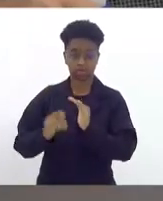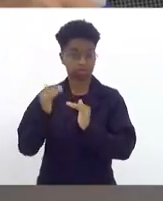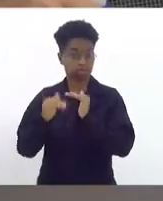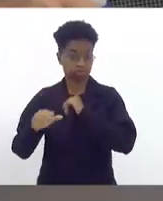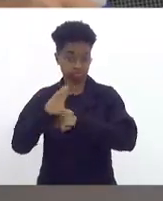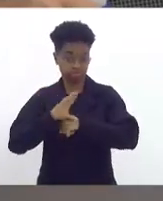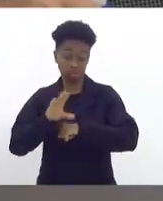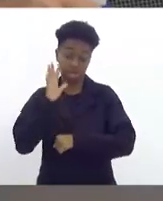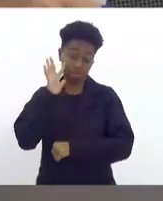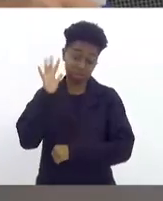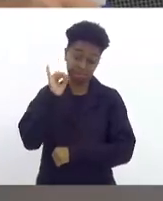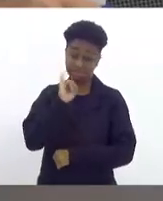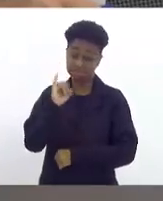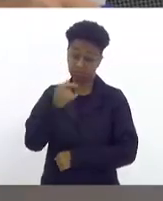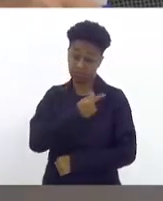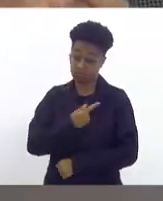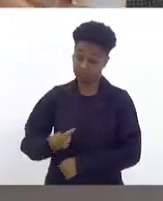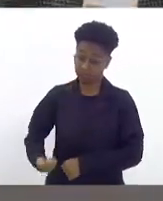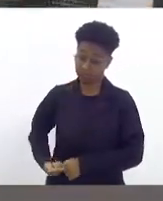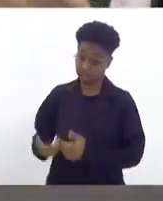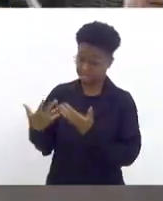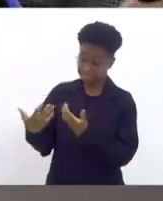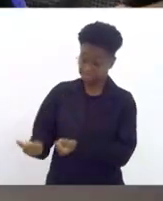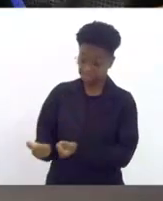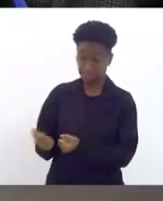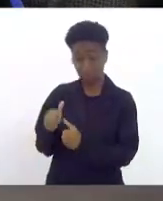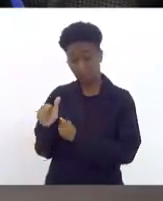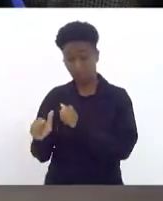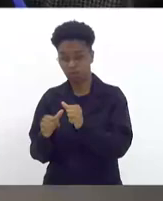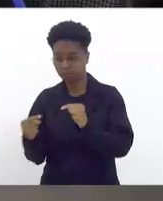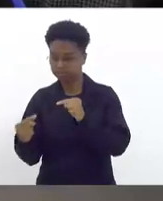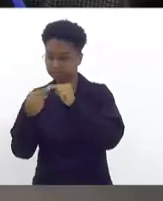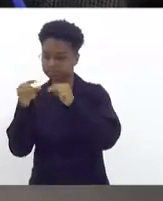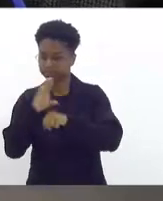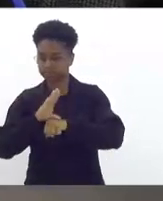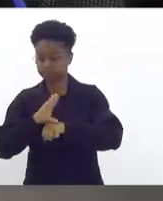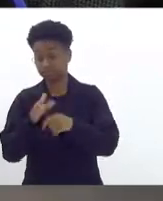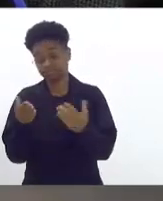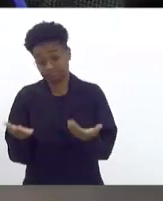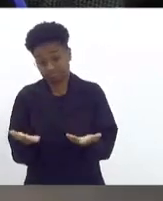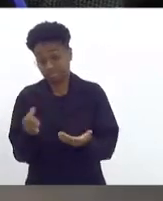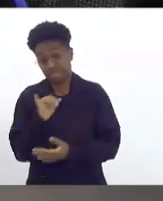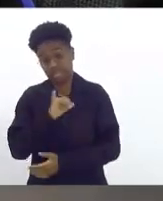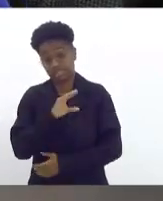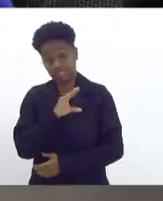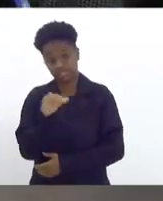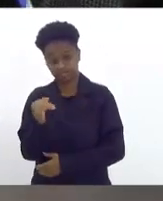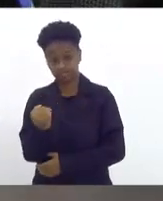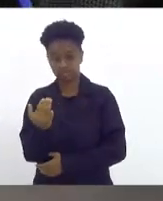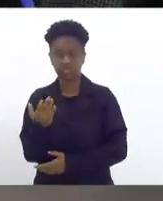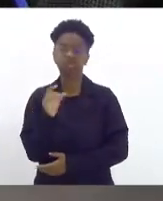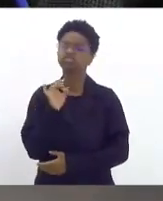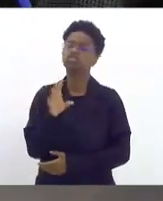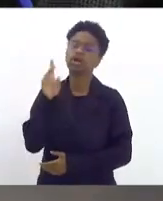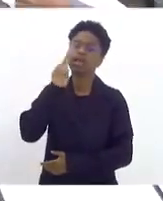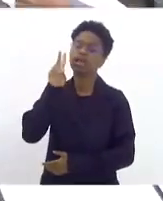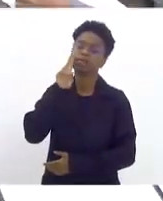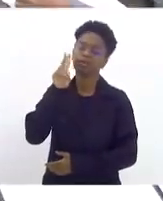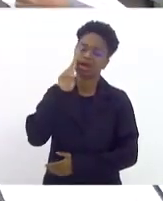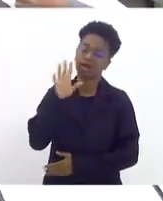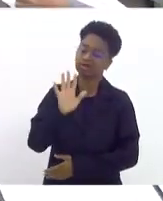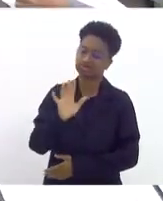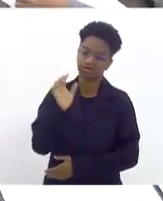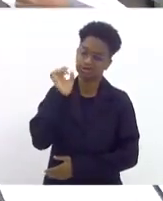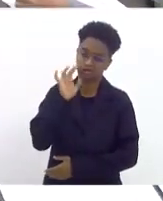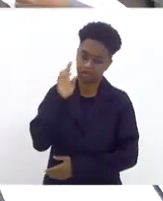que se o governador sancionar se eles passaria a própria ccj poderia só lembrando que a emenda constitucional